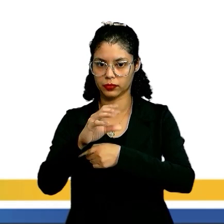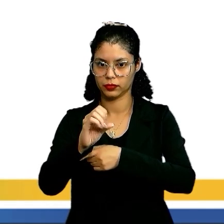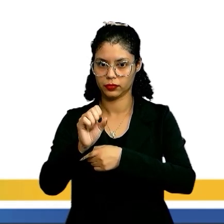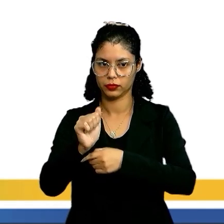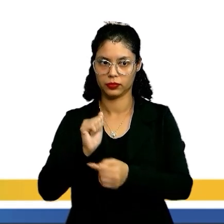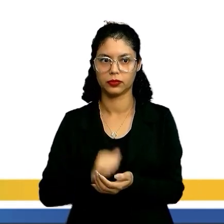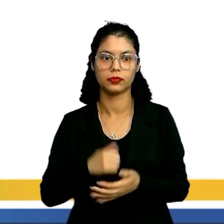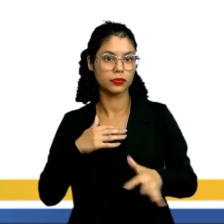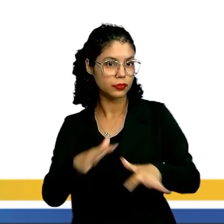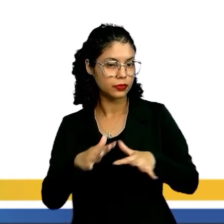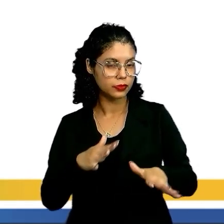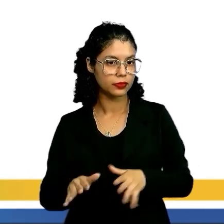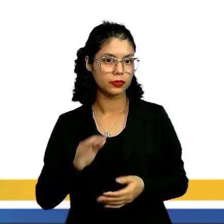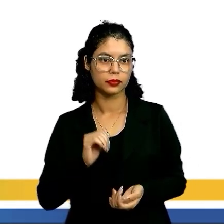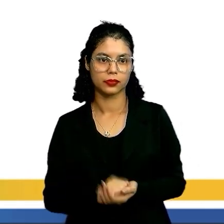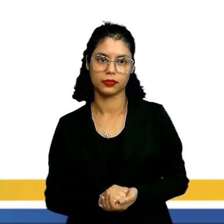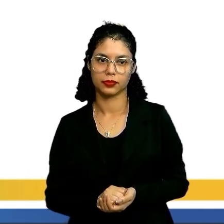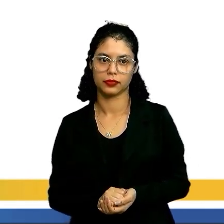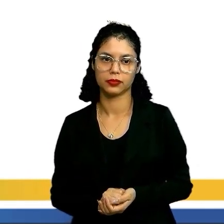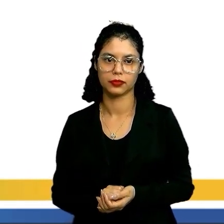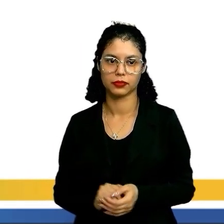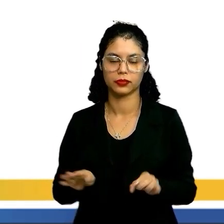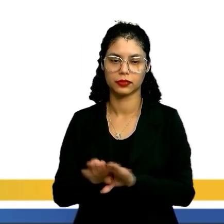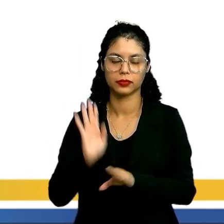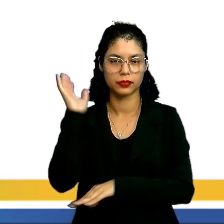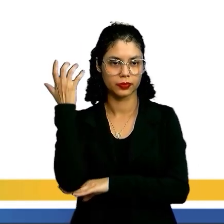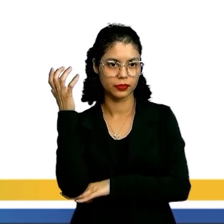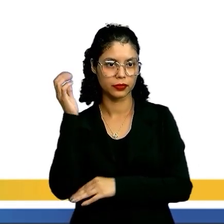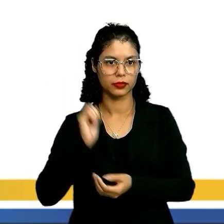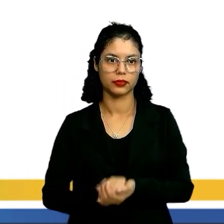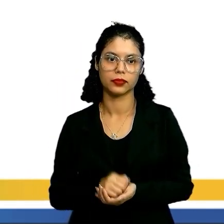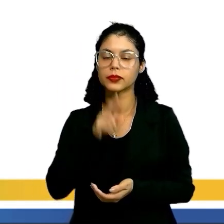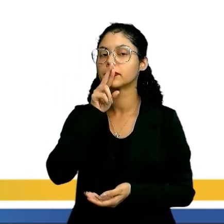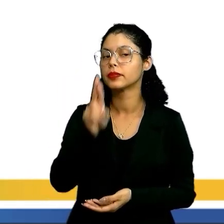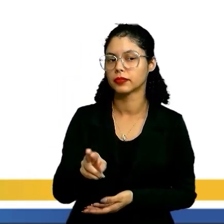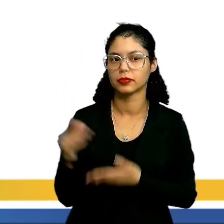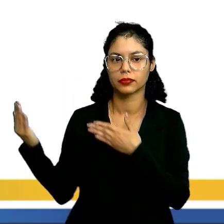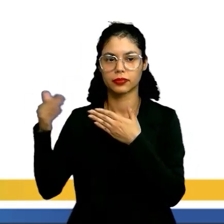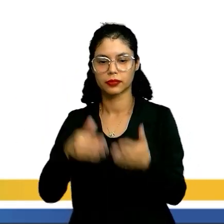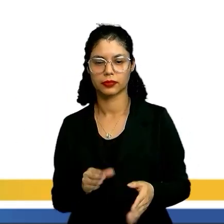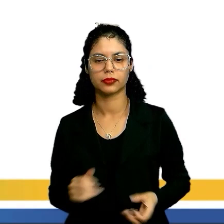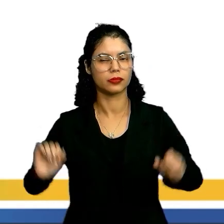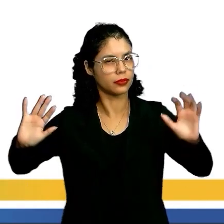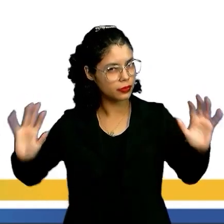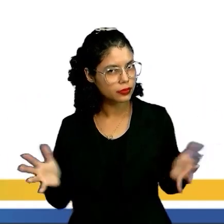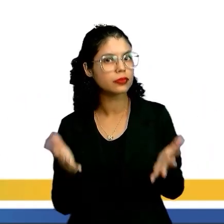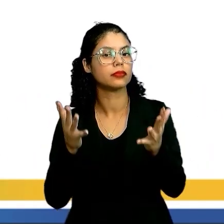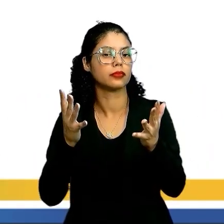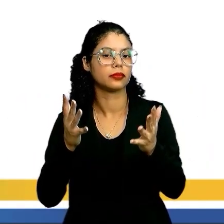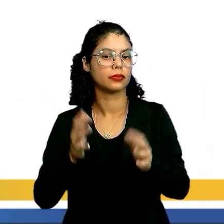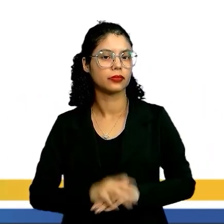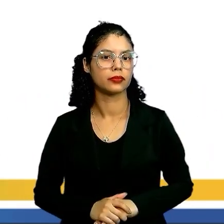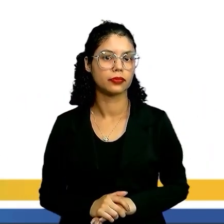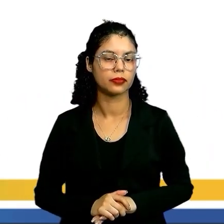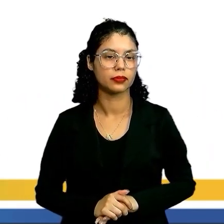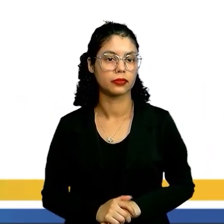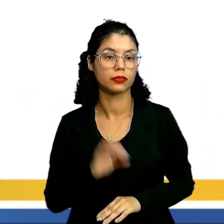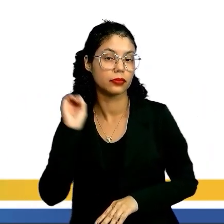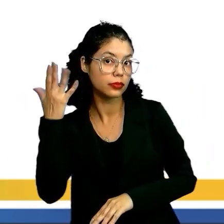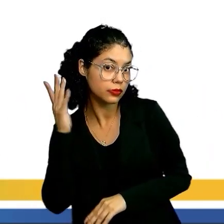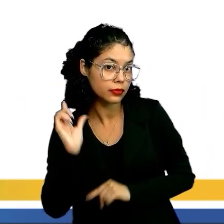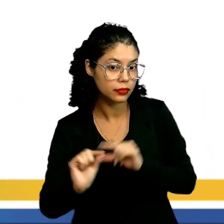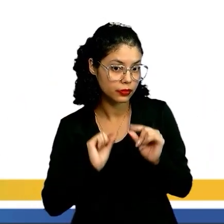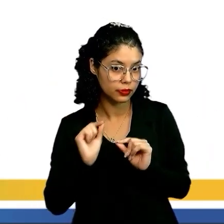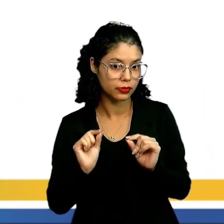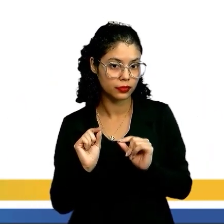Sim, é um movimento de curvatura da planta em resposta a um determinado estímulo. Acontece,